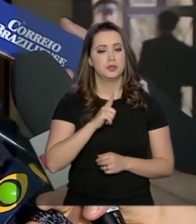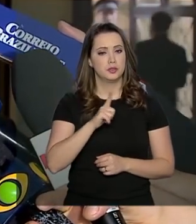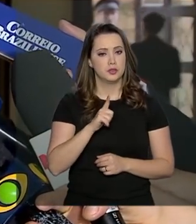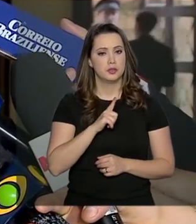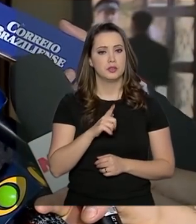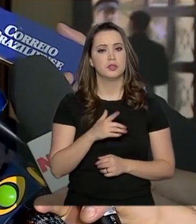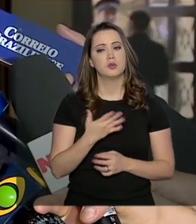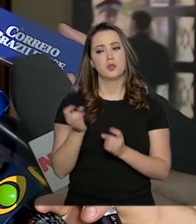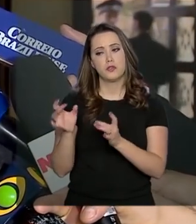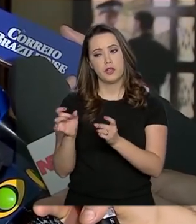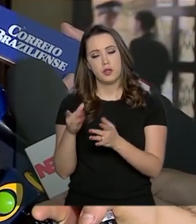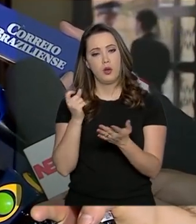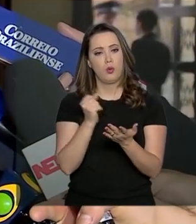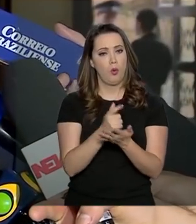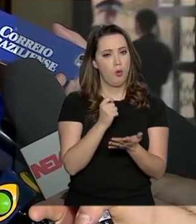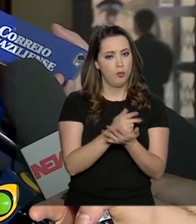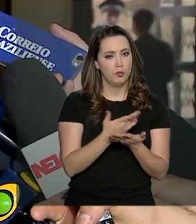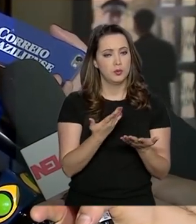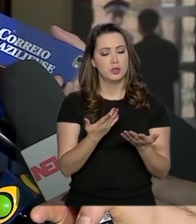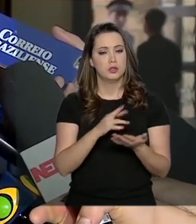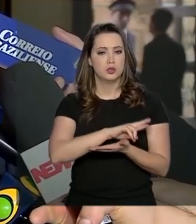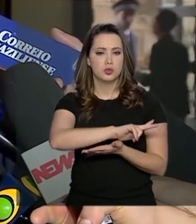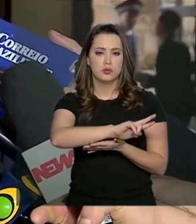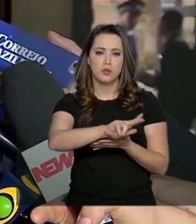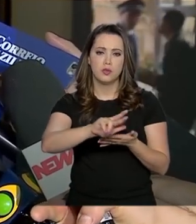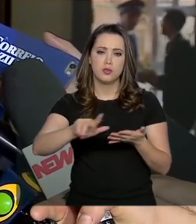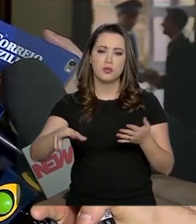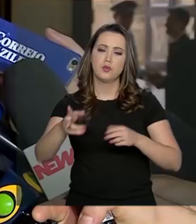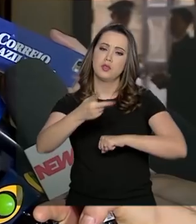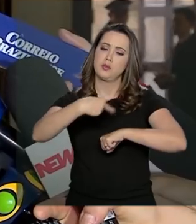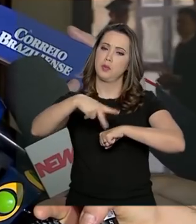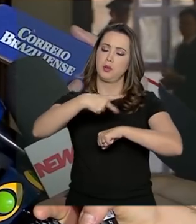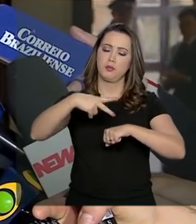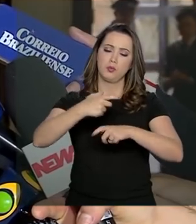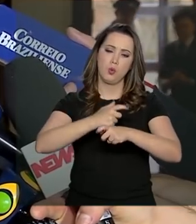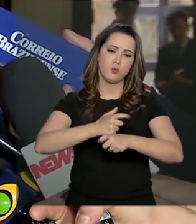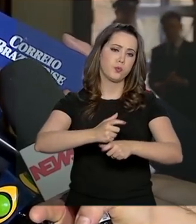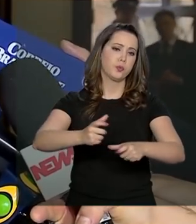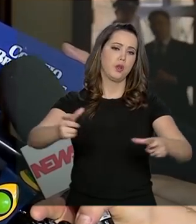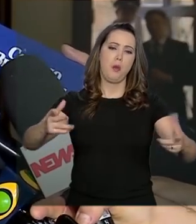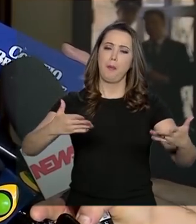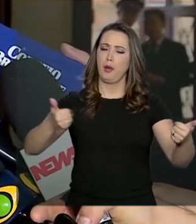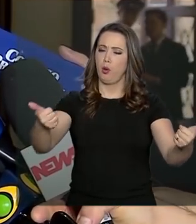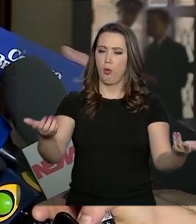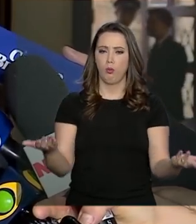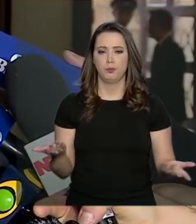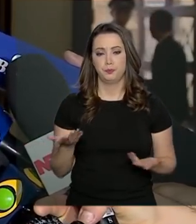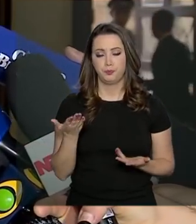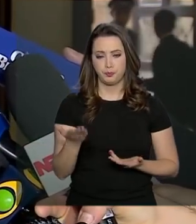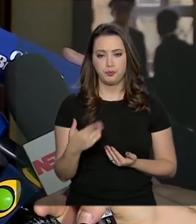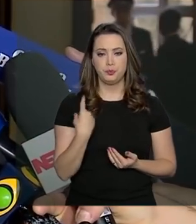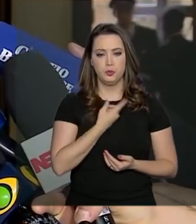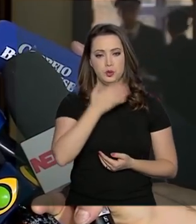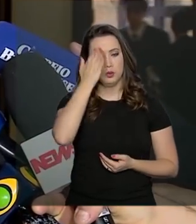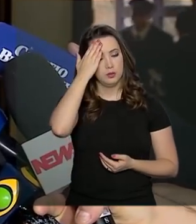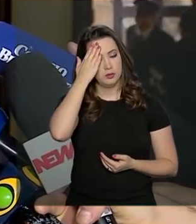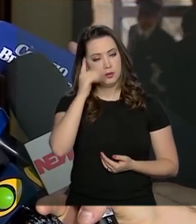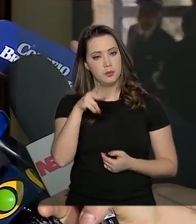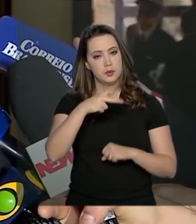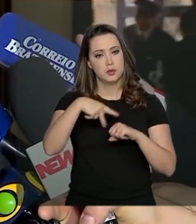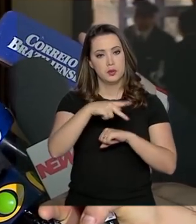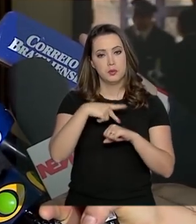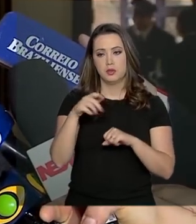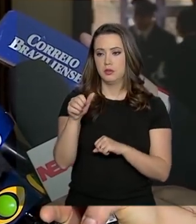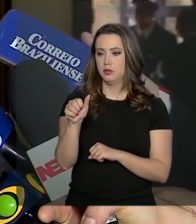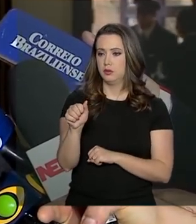relações comerciais com um amplo espectro de países. Nós sabemos bem que as relações com os países